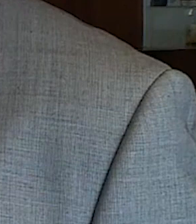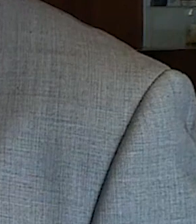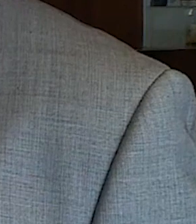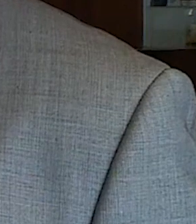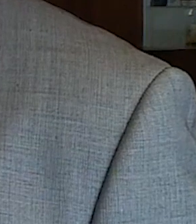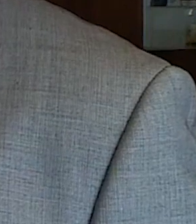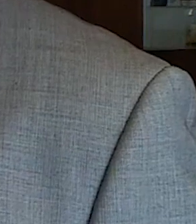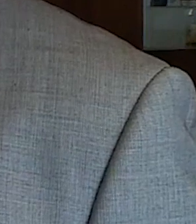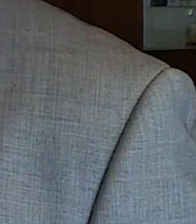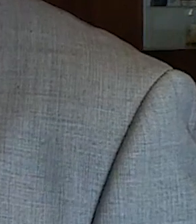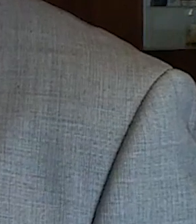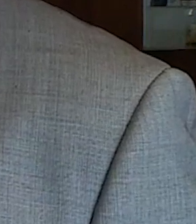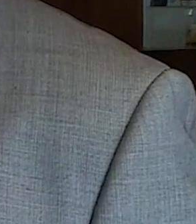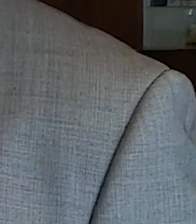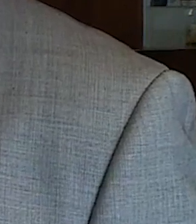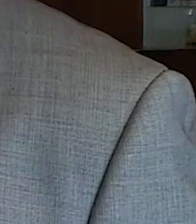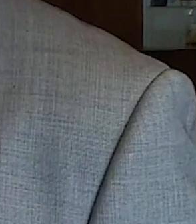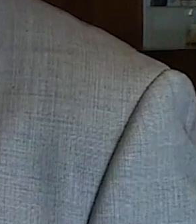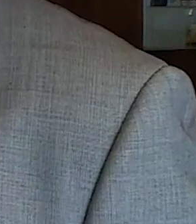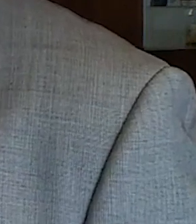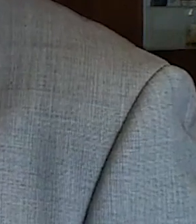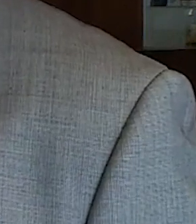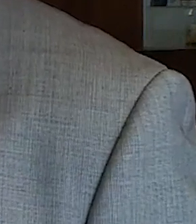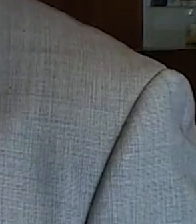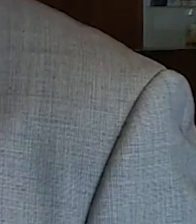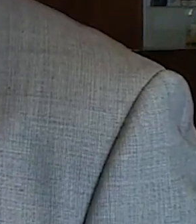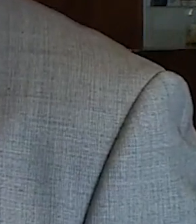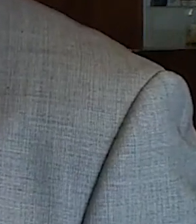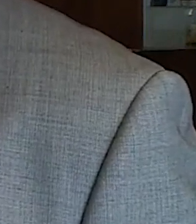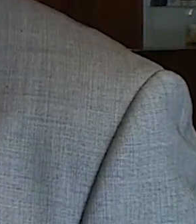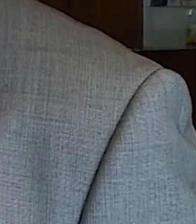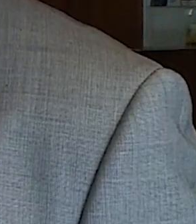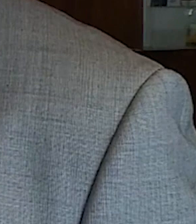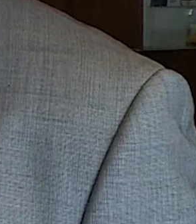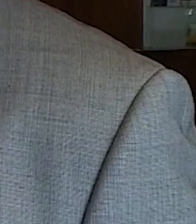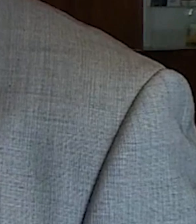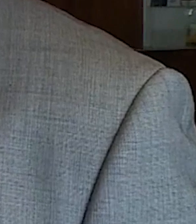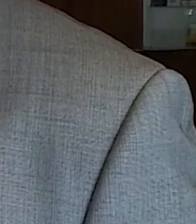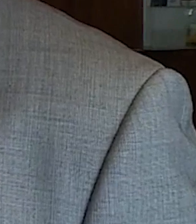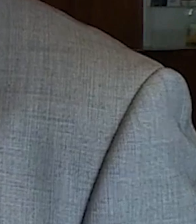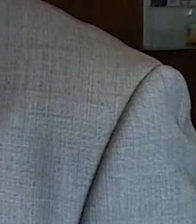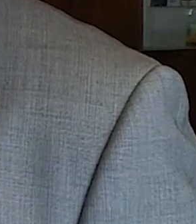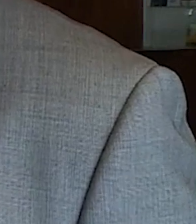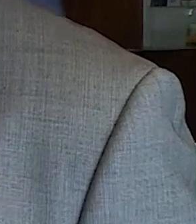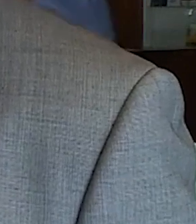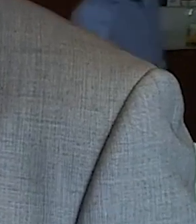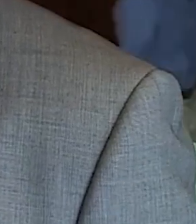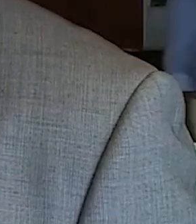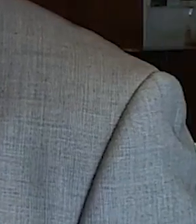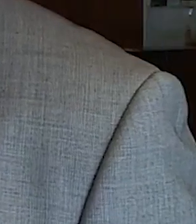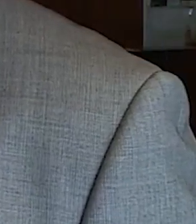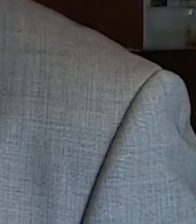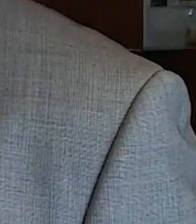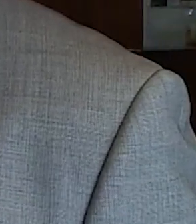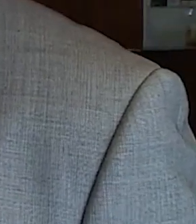diálogo. E creio que esta cátedra é uma expressão, uma plataforma onde procuramos dar corpo a essa